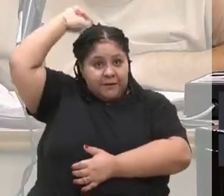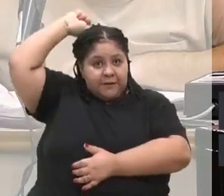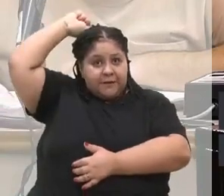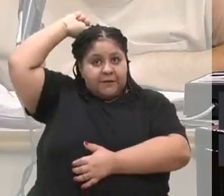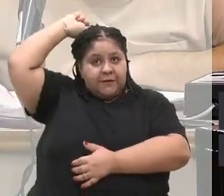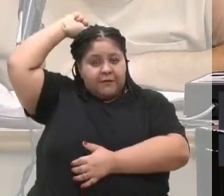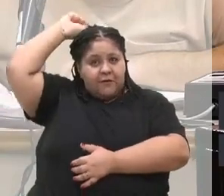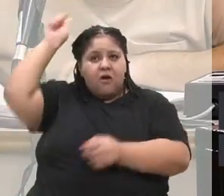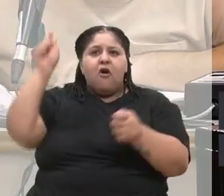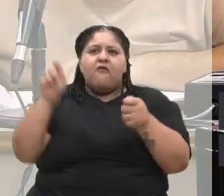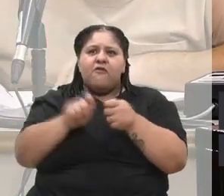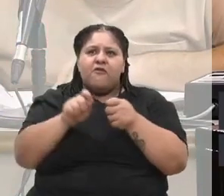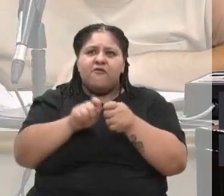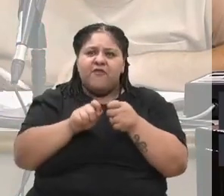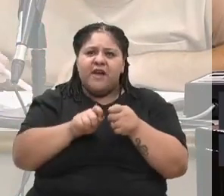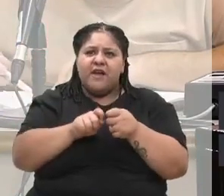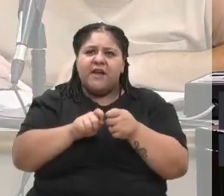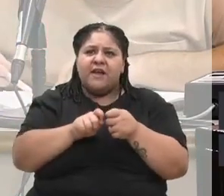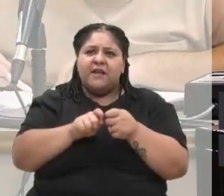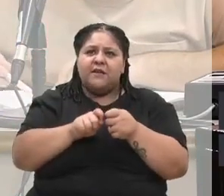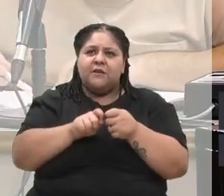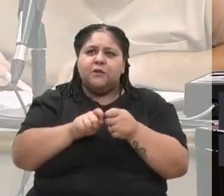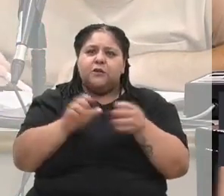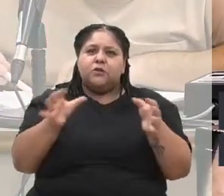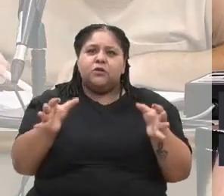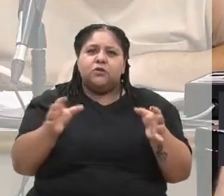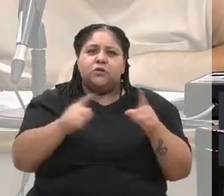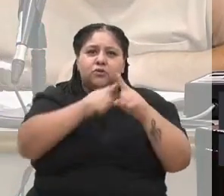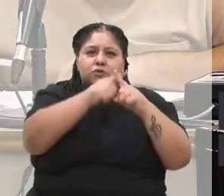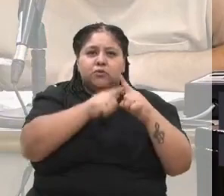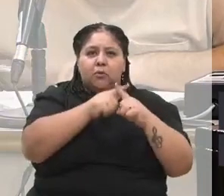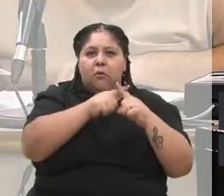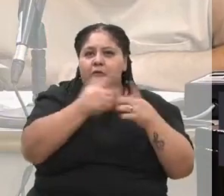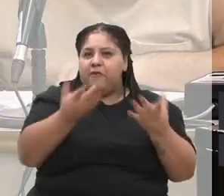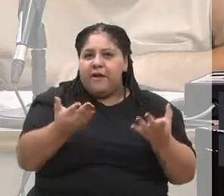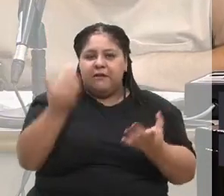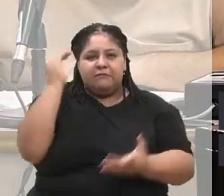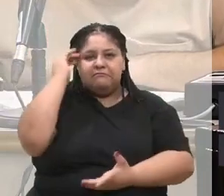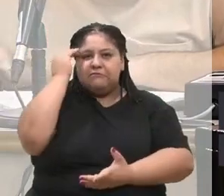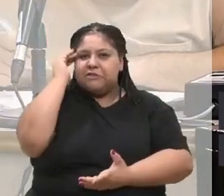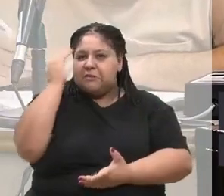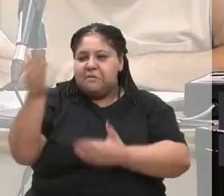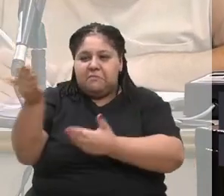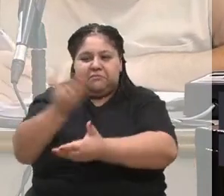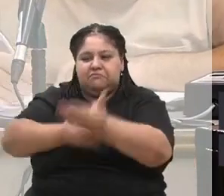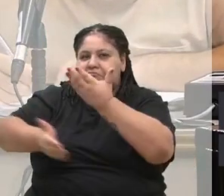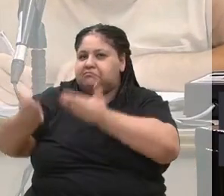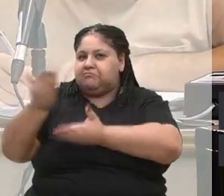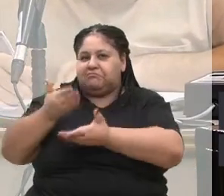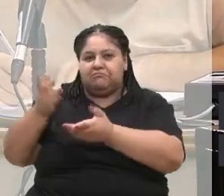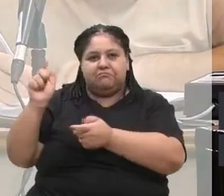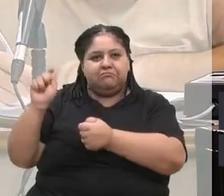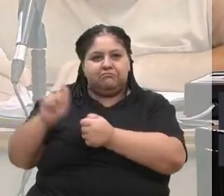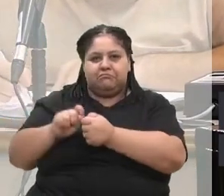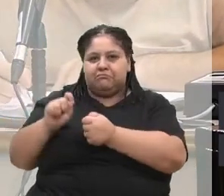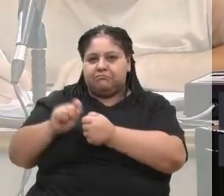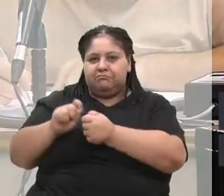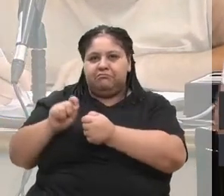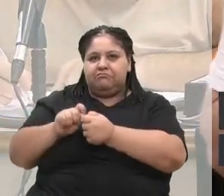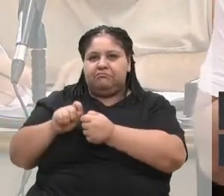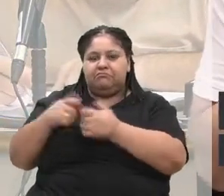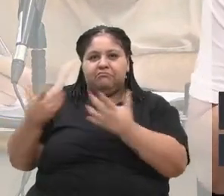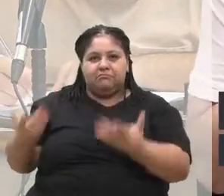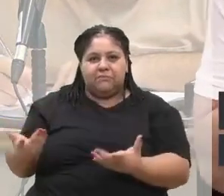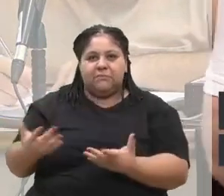esse convênio, mas a gente também não sabe o quanto de atendimento está sendo feito, se está sendo feito, se não está